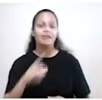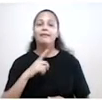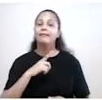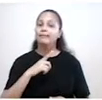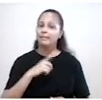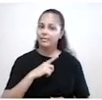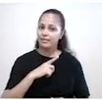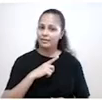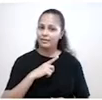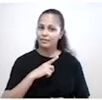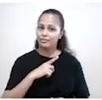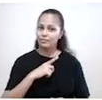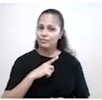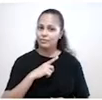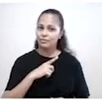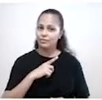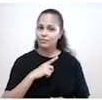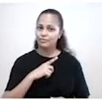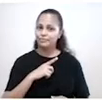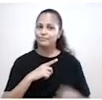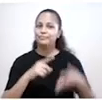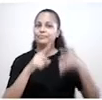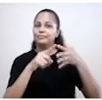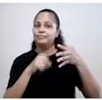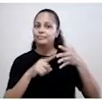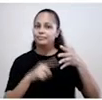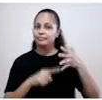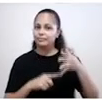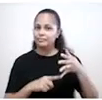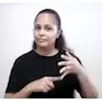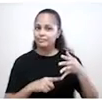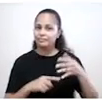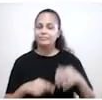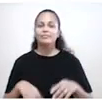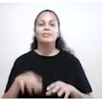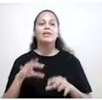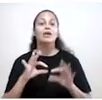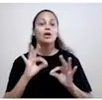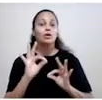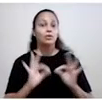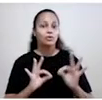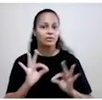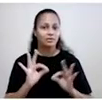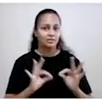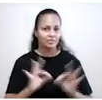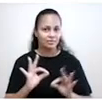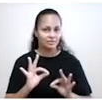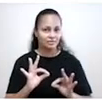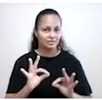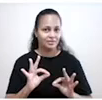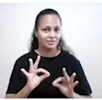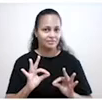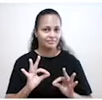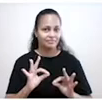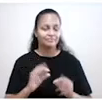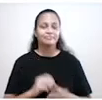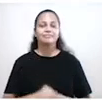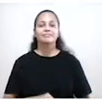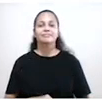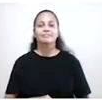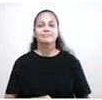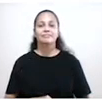96. Aqui nós temos as alternativas colocadas em que a gente ordena, coloca em